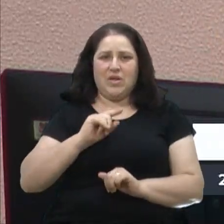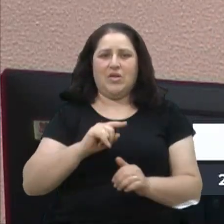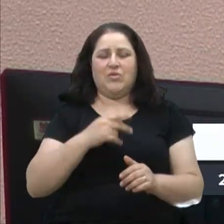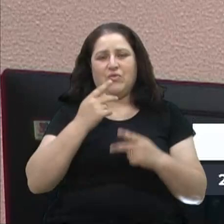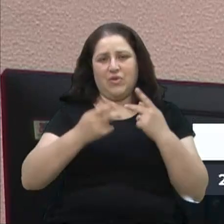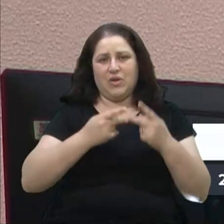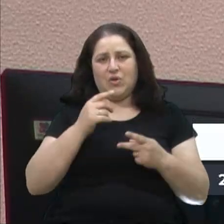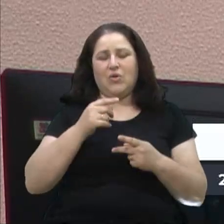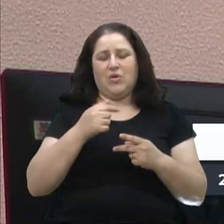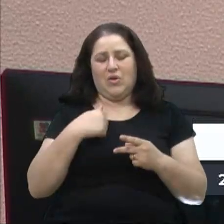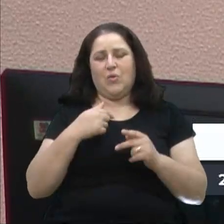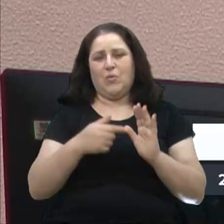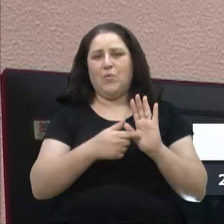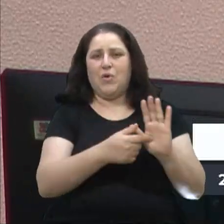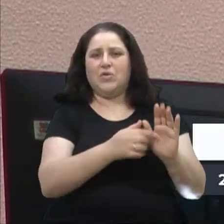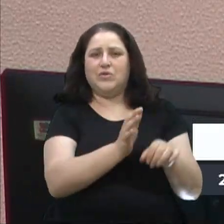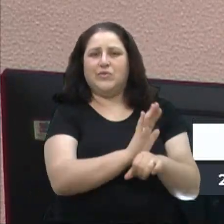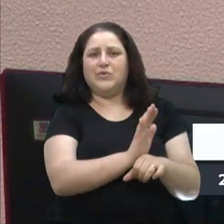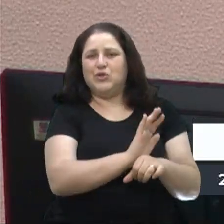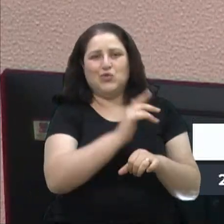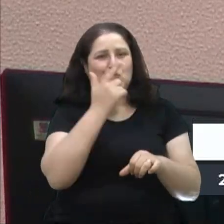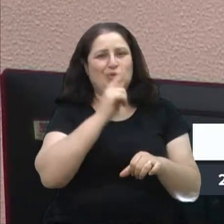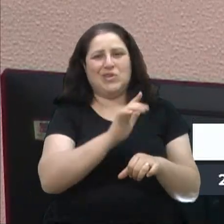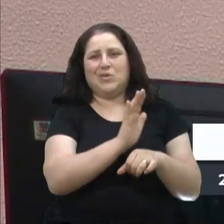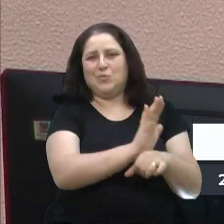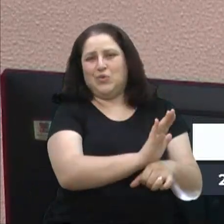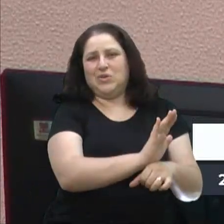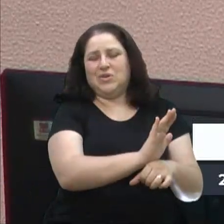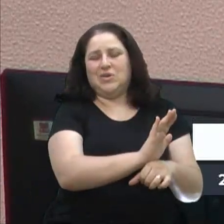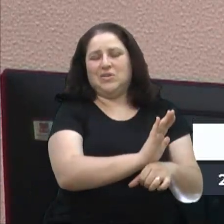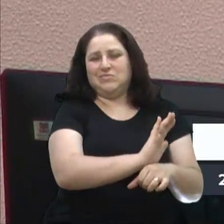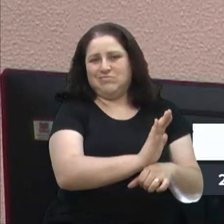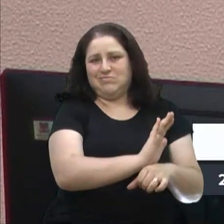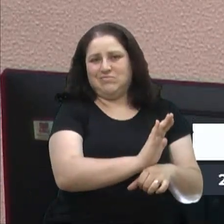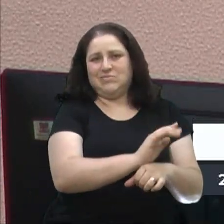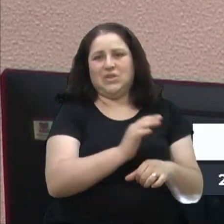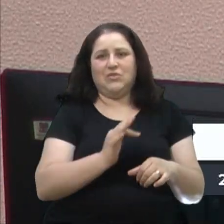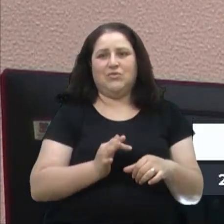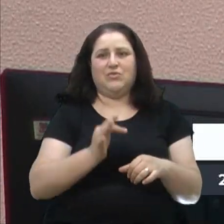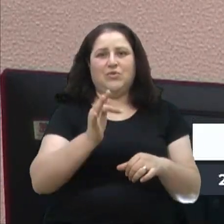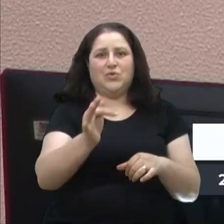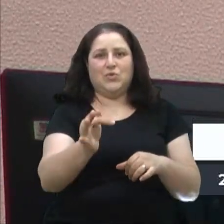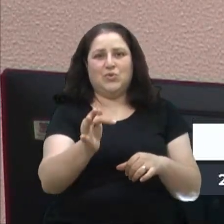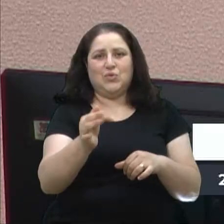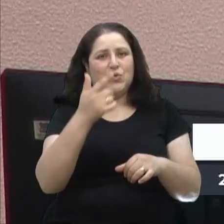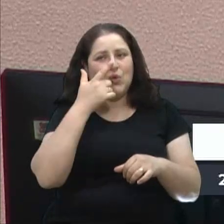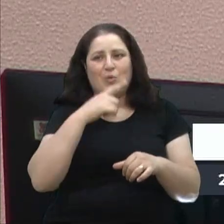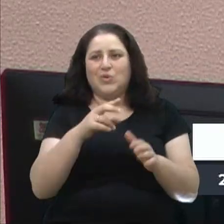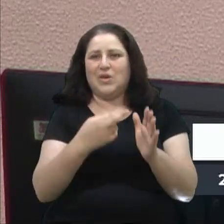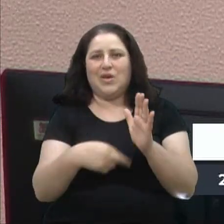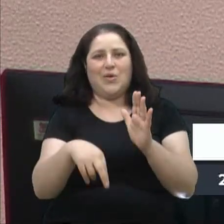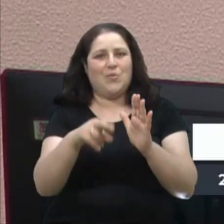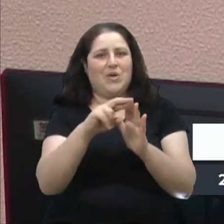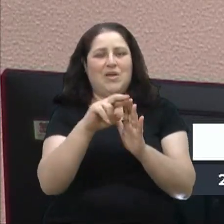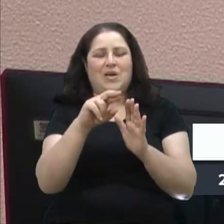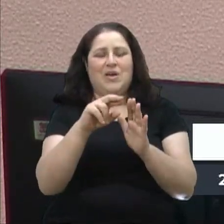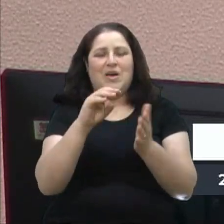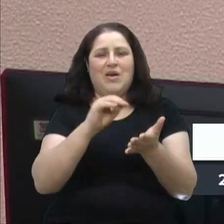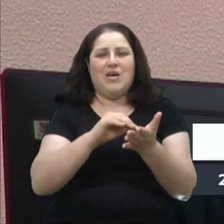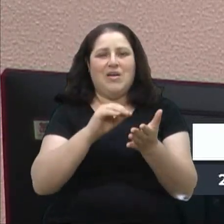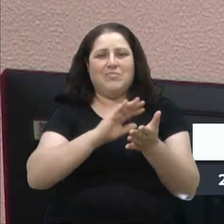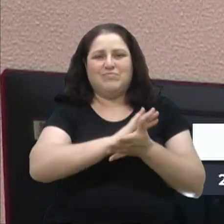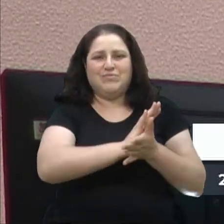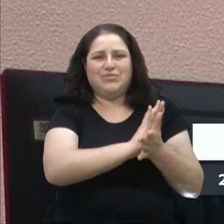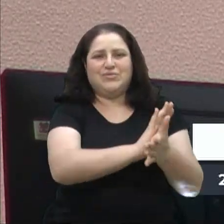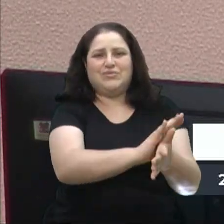passar aqui, responderia a tua pergunta. Nós estamos chegando num ponto irreversível do desmatamento, da recuperação